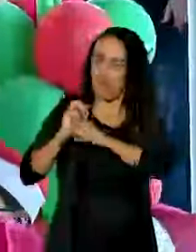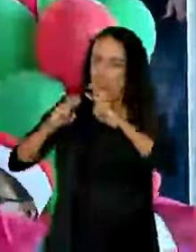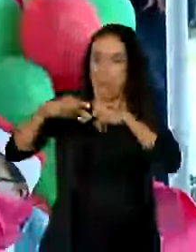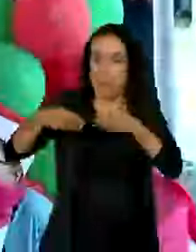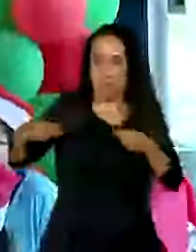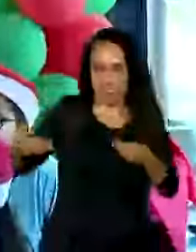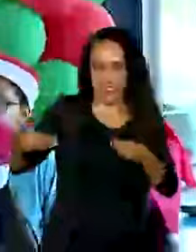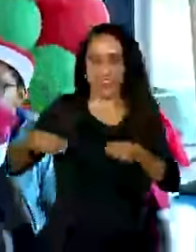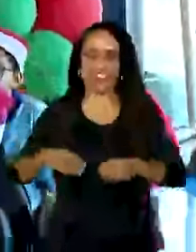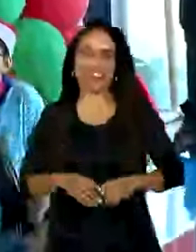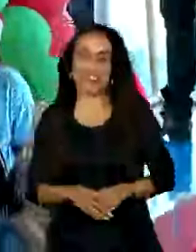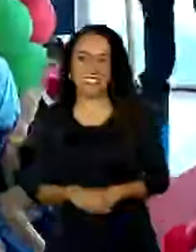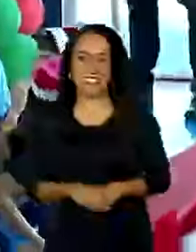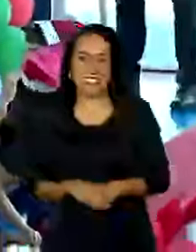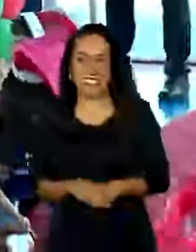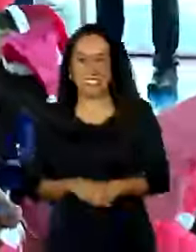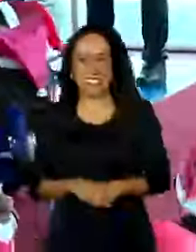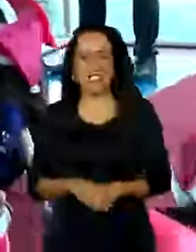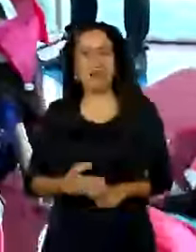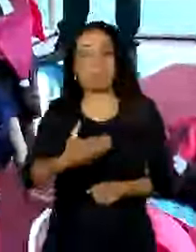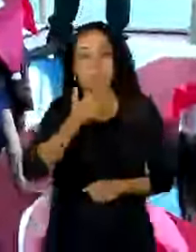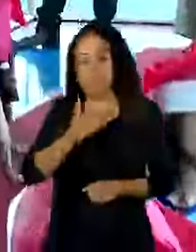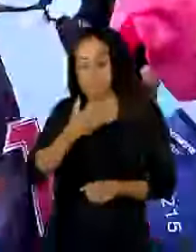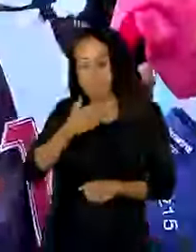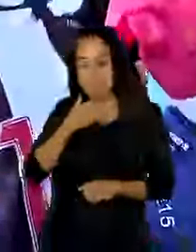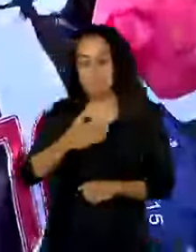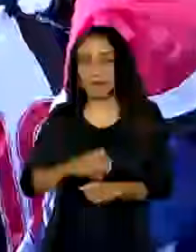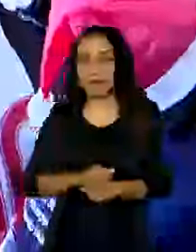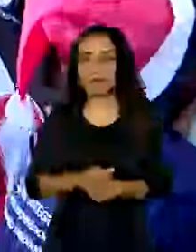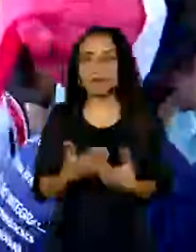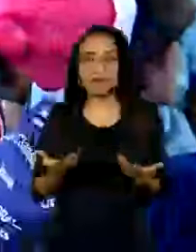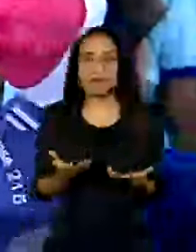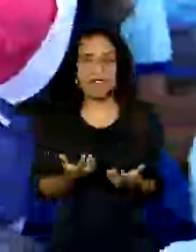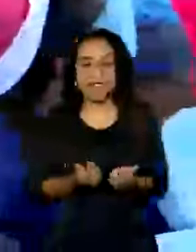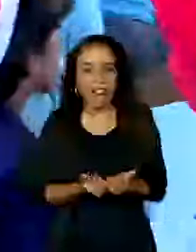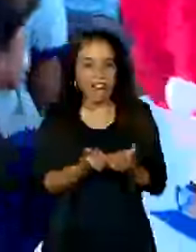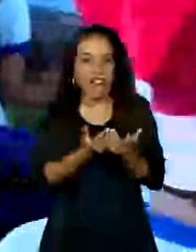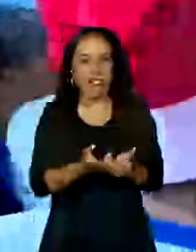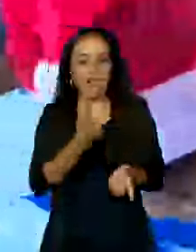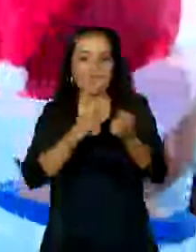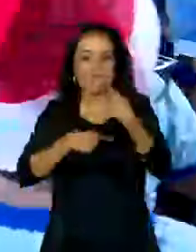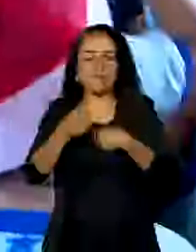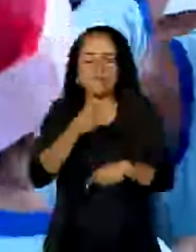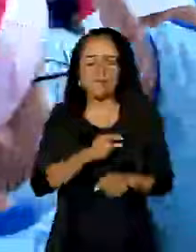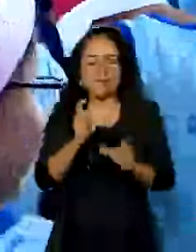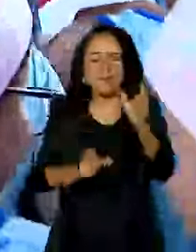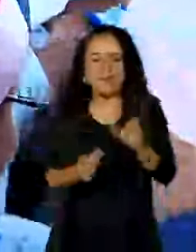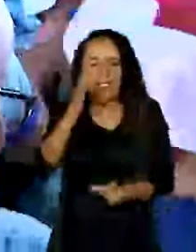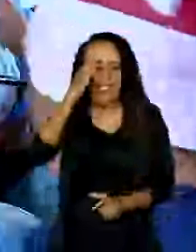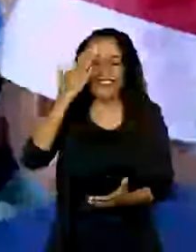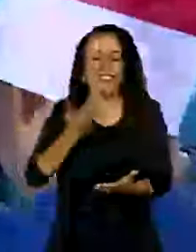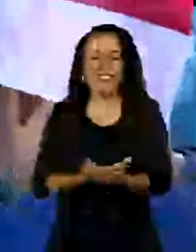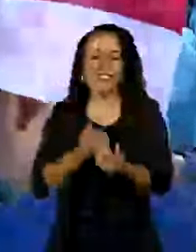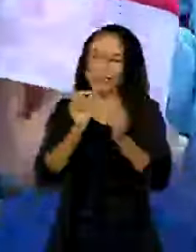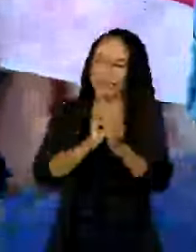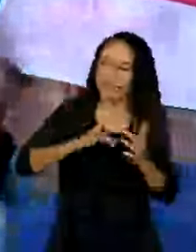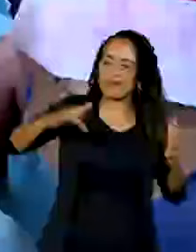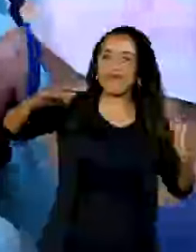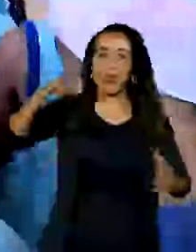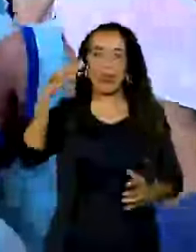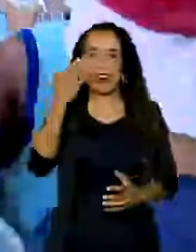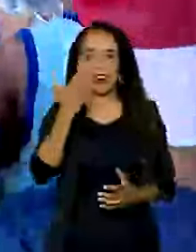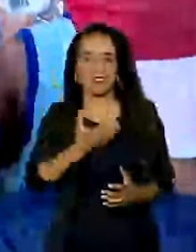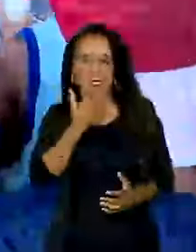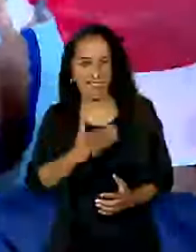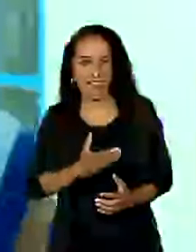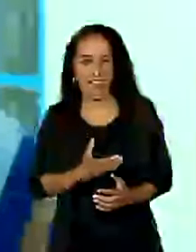presentes. Papai Noel veio atender aos desejos de quem acredita na magia do Natal e não economizou